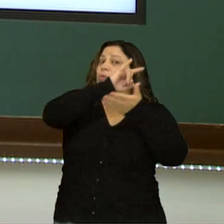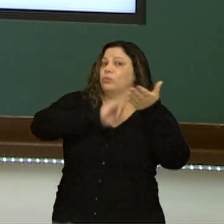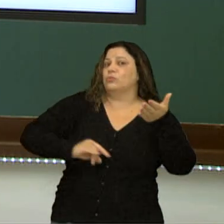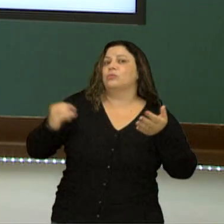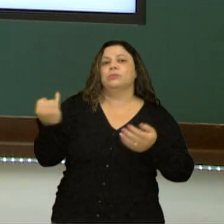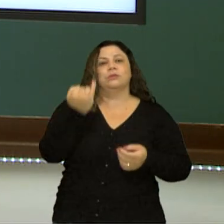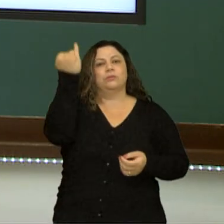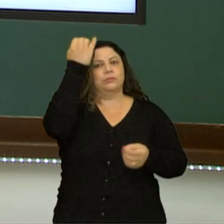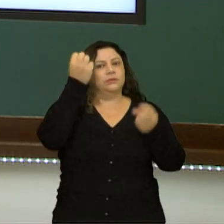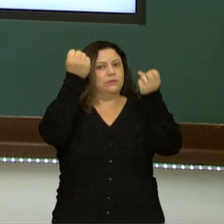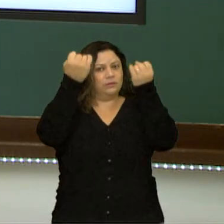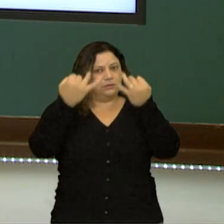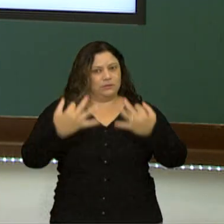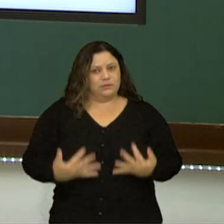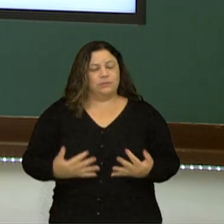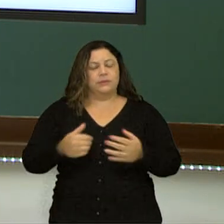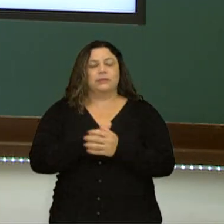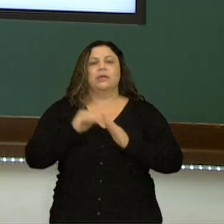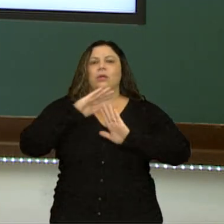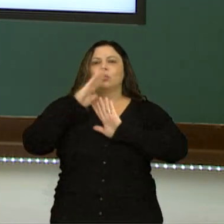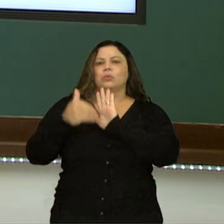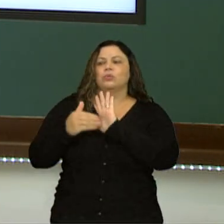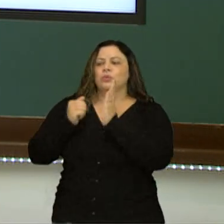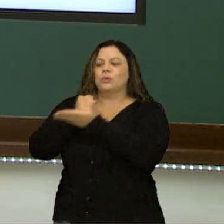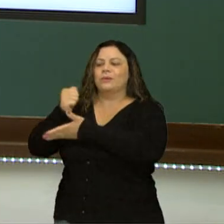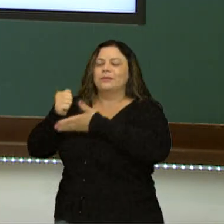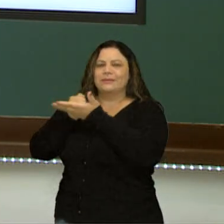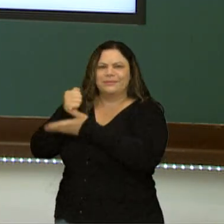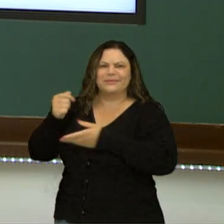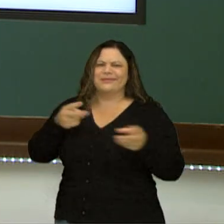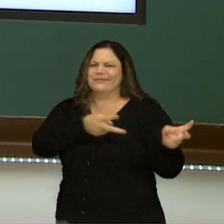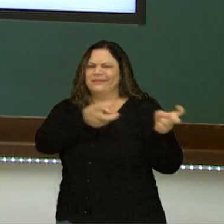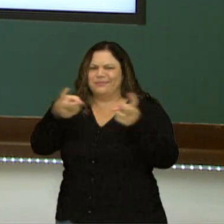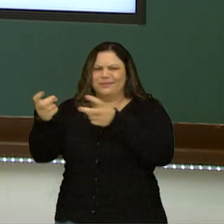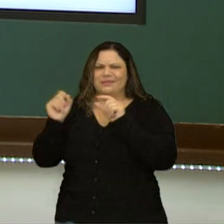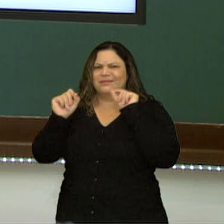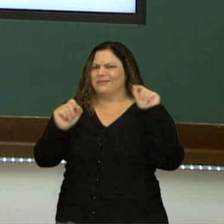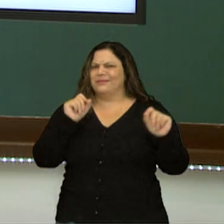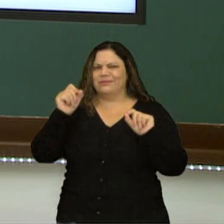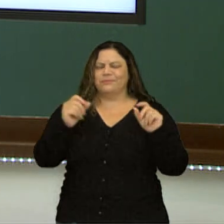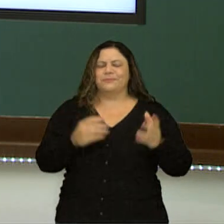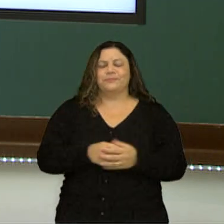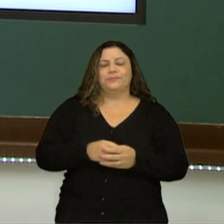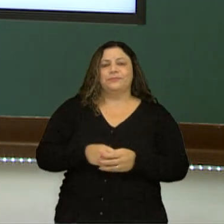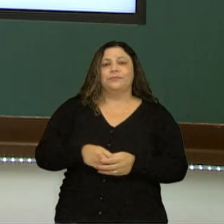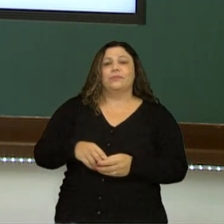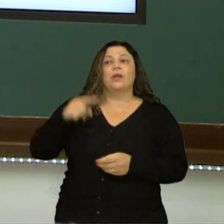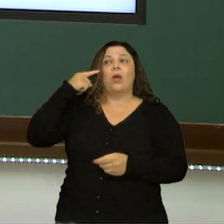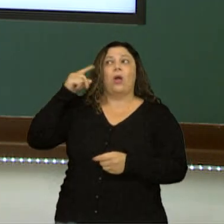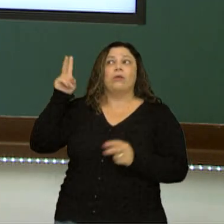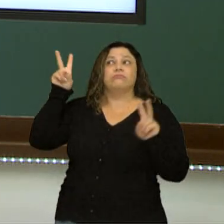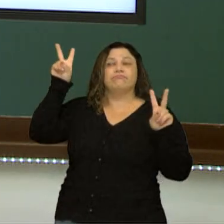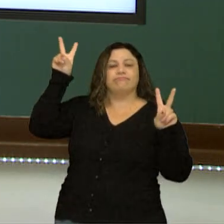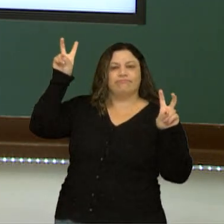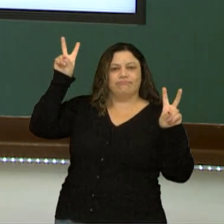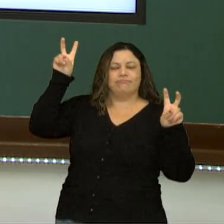falando. E aqui ele traz toda a base. Vocês perceberam como ele começou? Considerando. Então ele traça